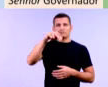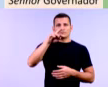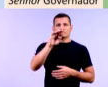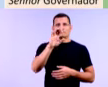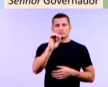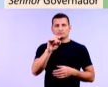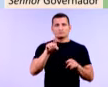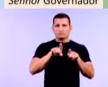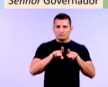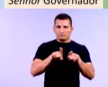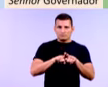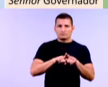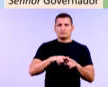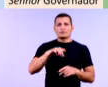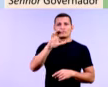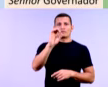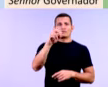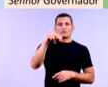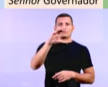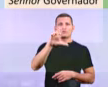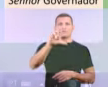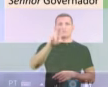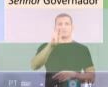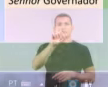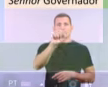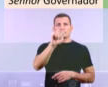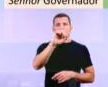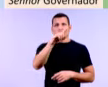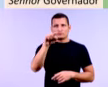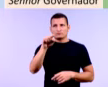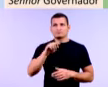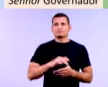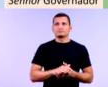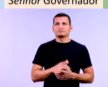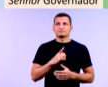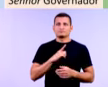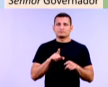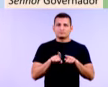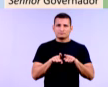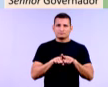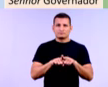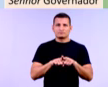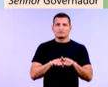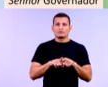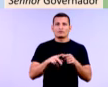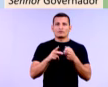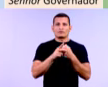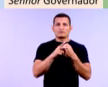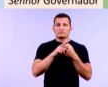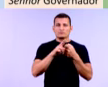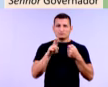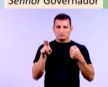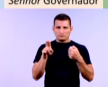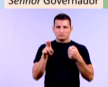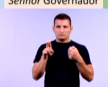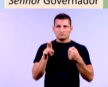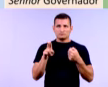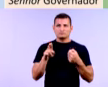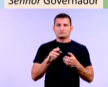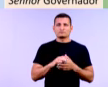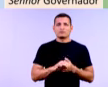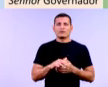Ok. Bem, nós temos também os pronomes de tratamento que são próprios a serem utilizados numa redação